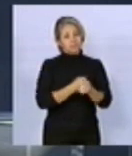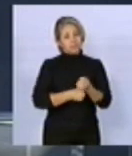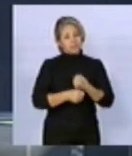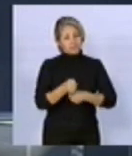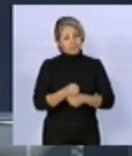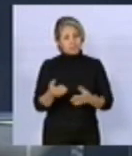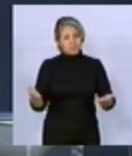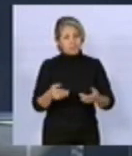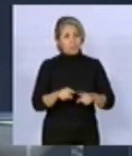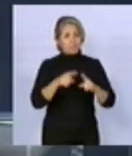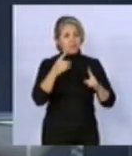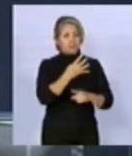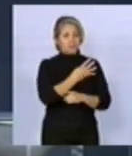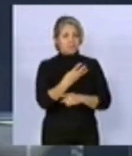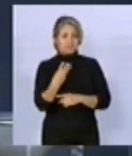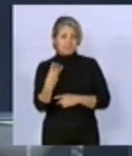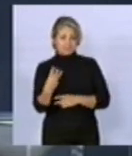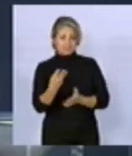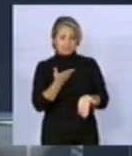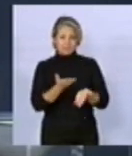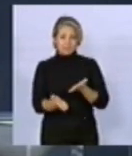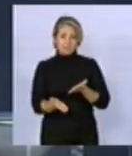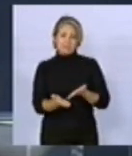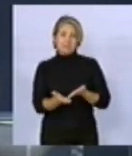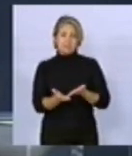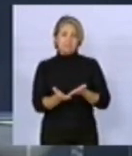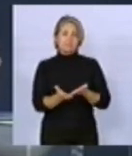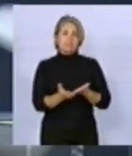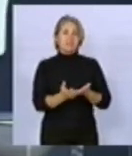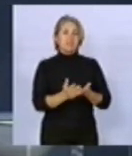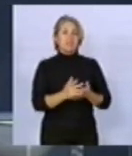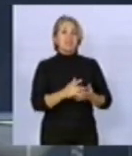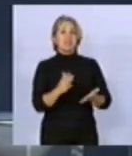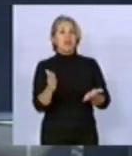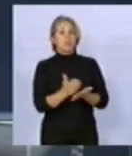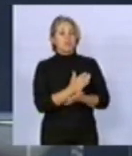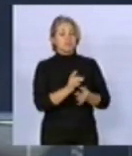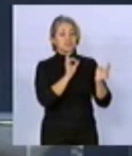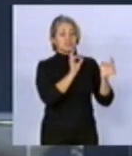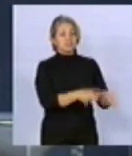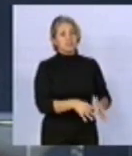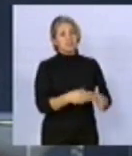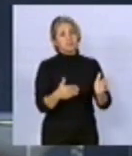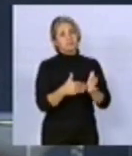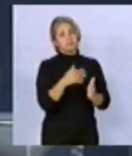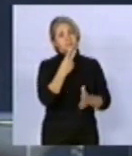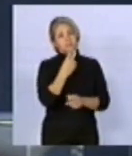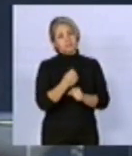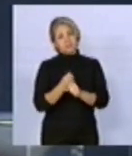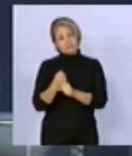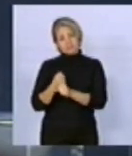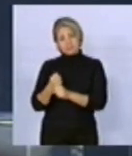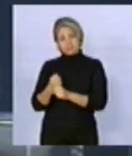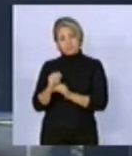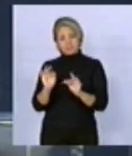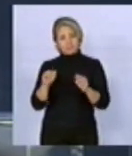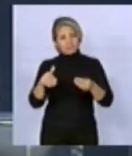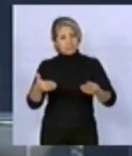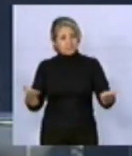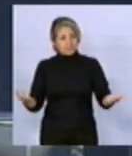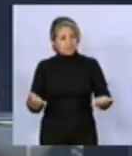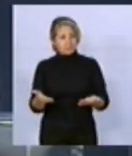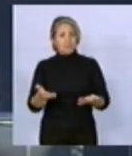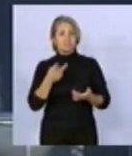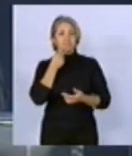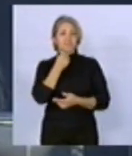foram desativadas ea grande maioria jogou a toalha nos últimos dois anos para finalizar eu